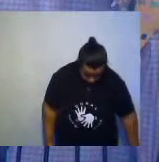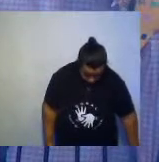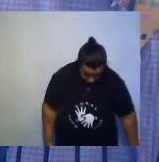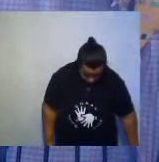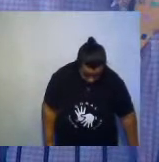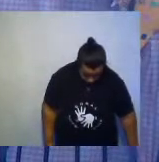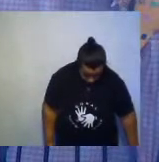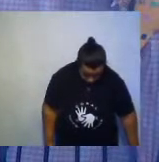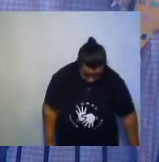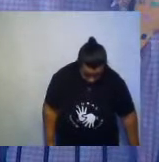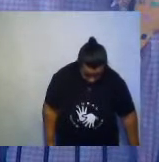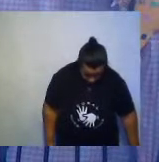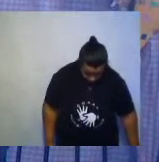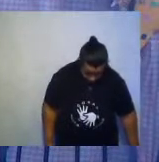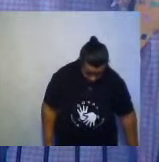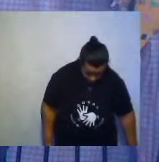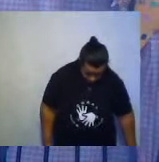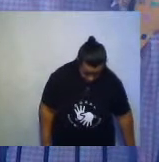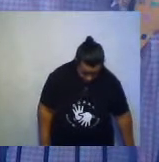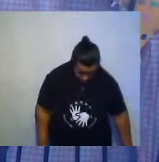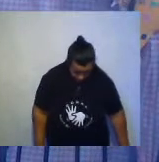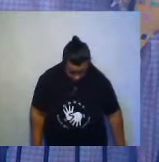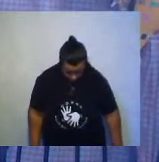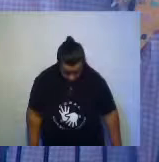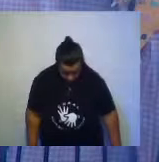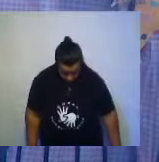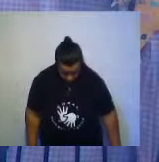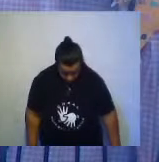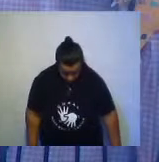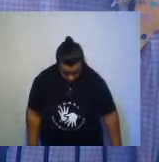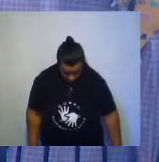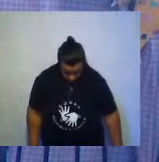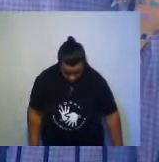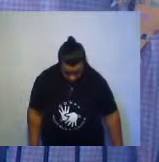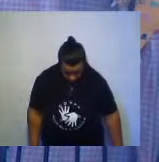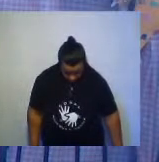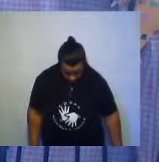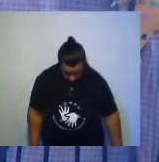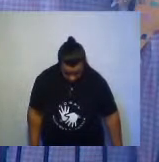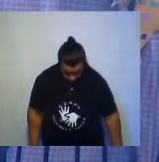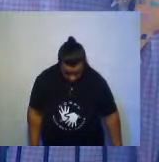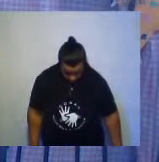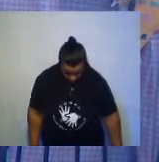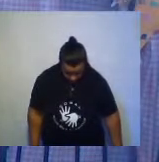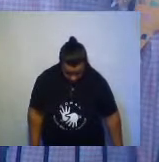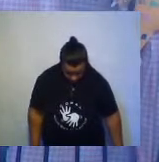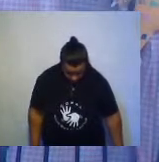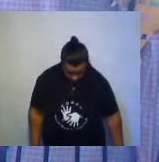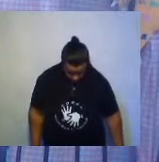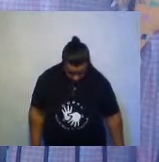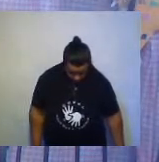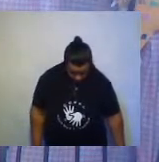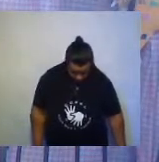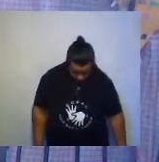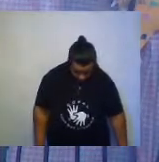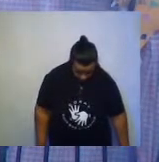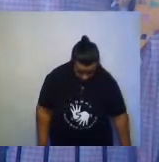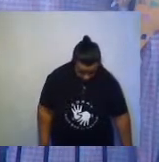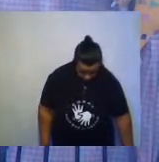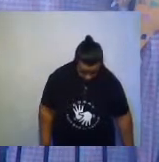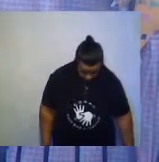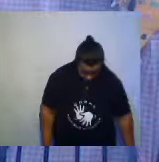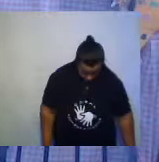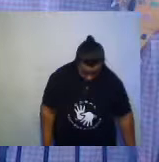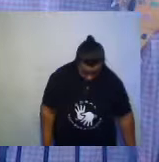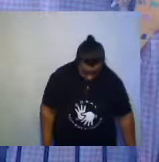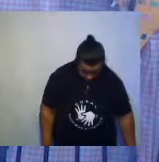Lembrando de pagode, né? Daqui a pouco tem Projeto Rosa aí, né? A galera tava por aí já, o Fusquinha, o Everton, o Lalo, tá toda a galera